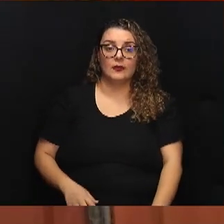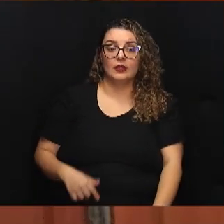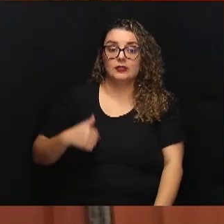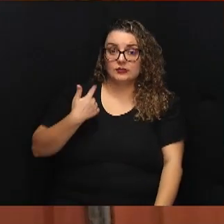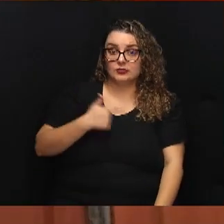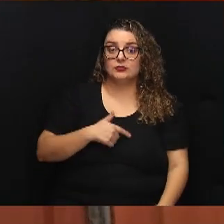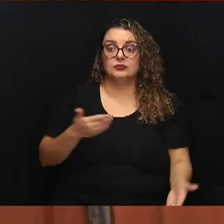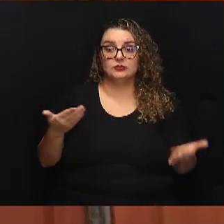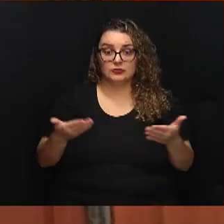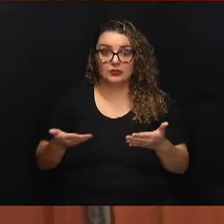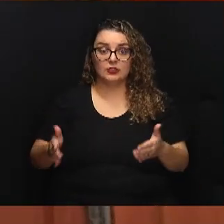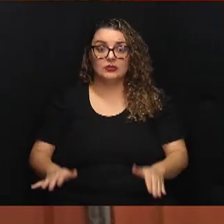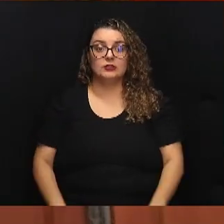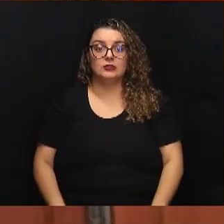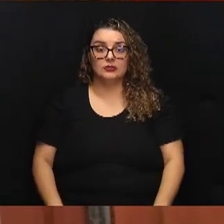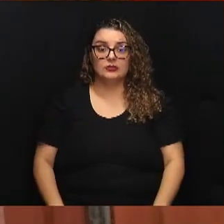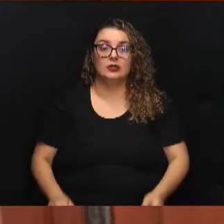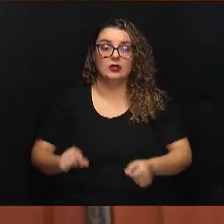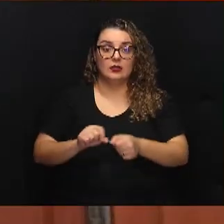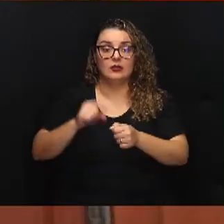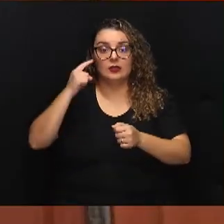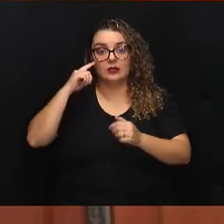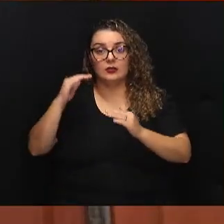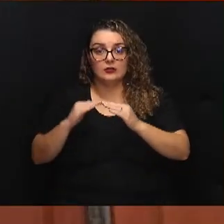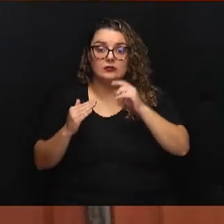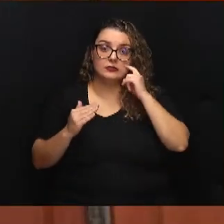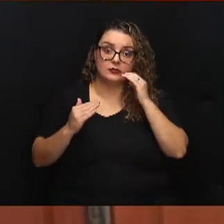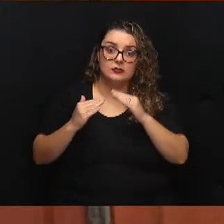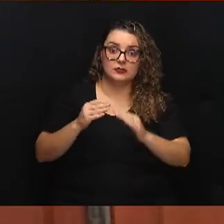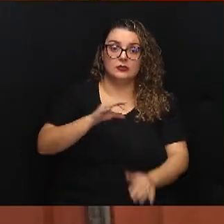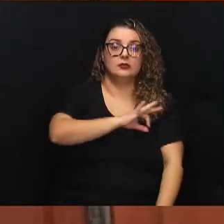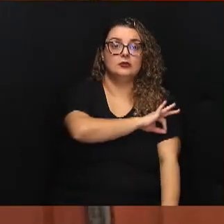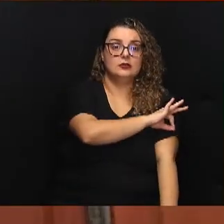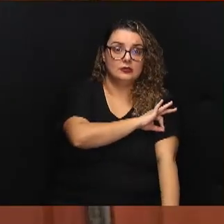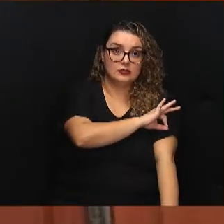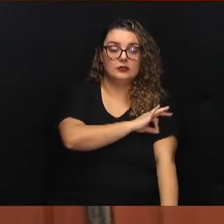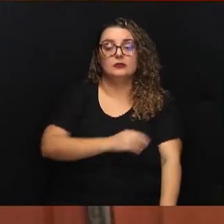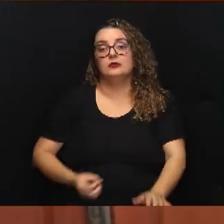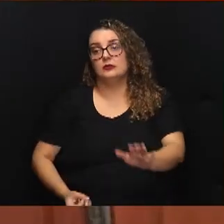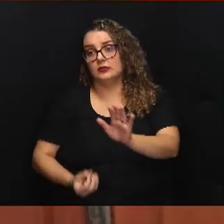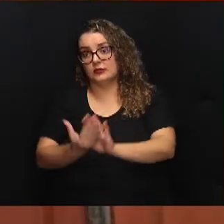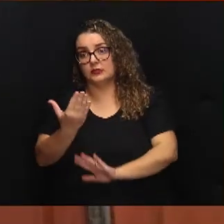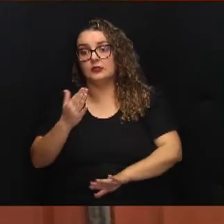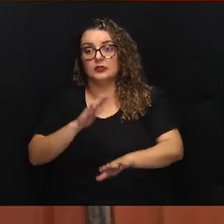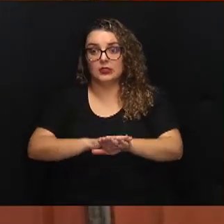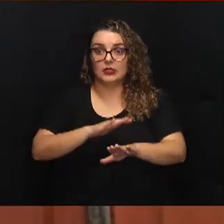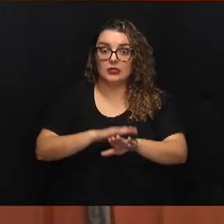agora, né, fazer esse alinhamento, né, com a prefeitura, né, e criar